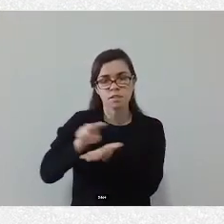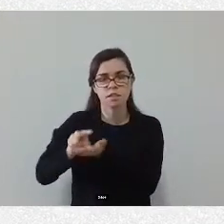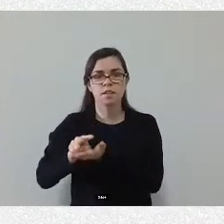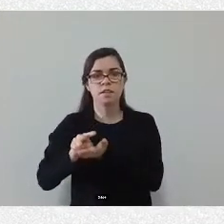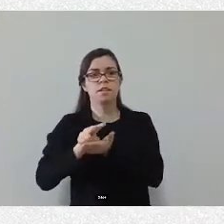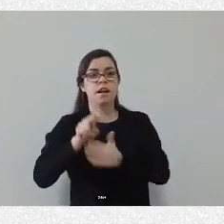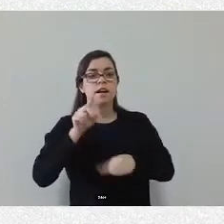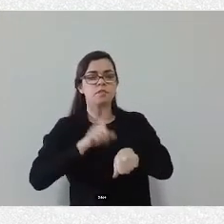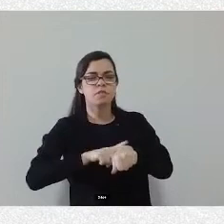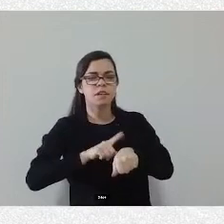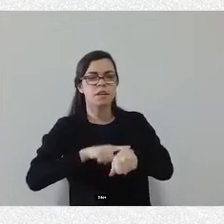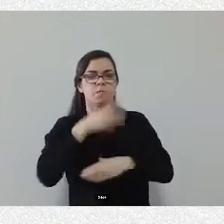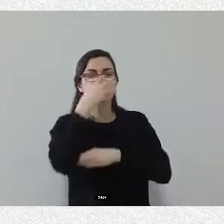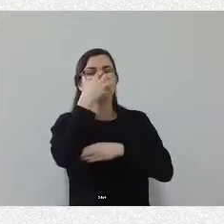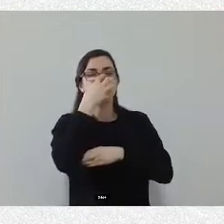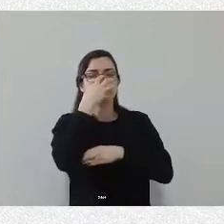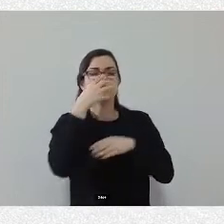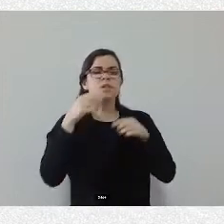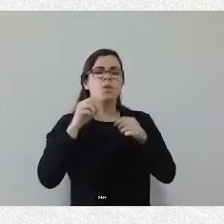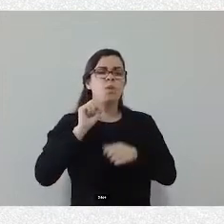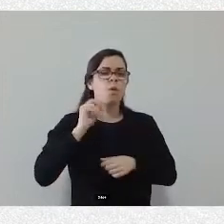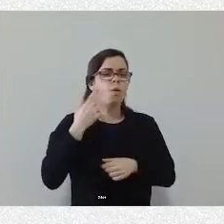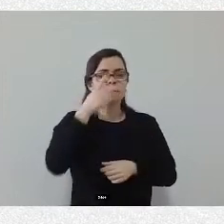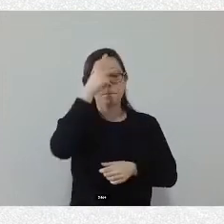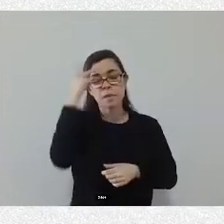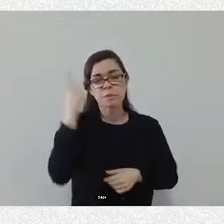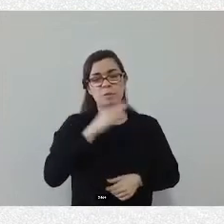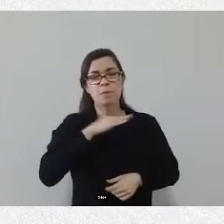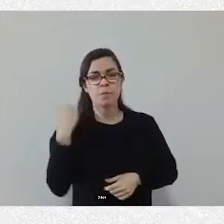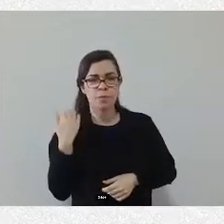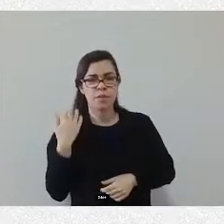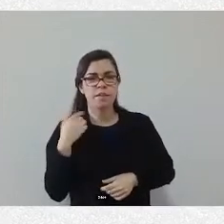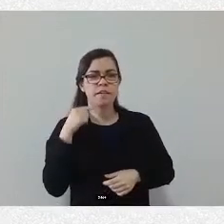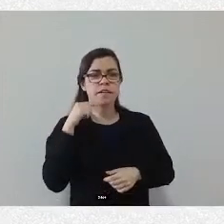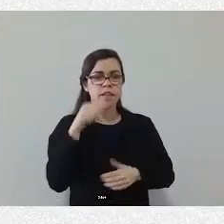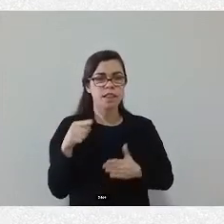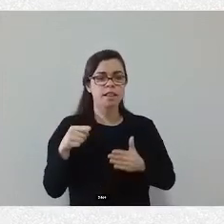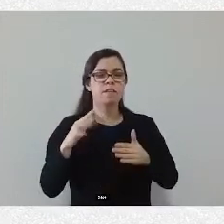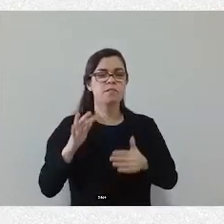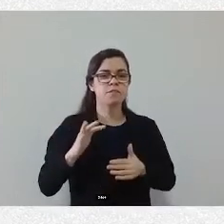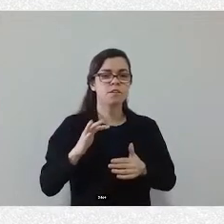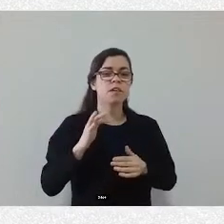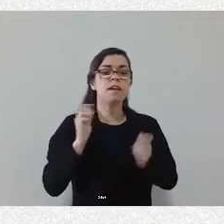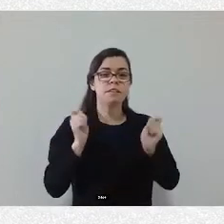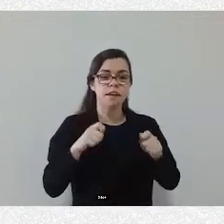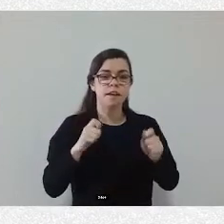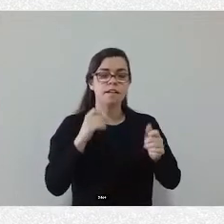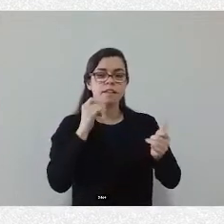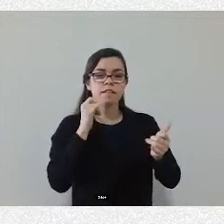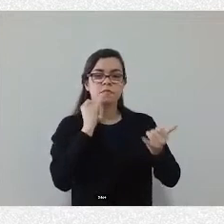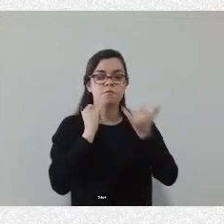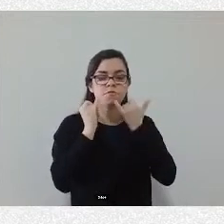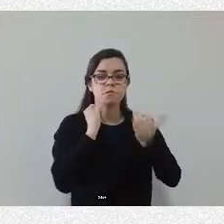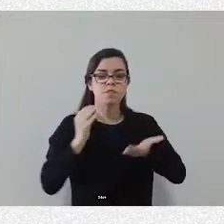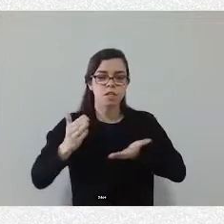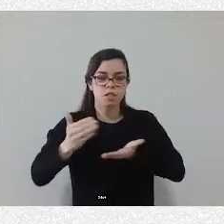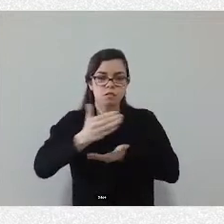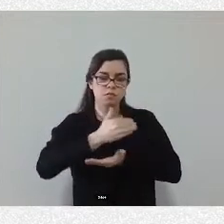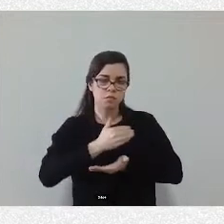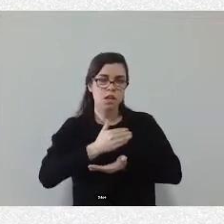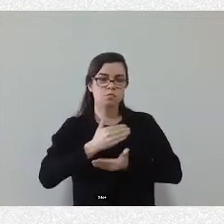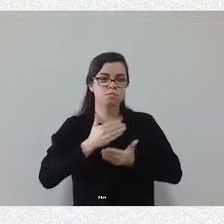Então, são desfechos que vão ser monitorados pelo estudo, né? E apesar do estudo em si não ser um